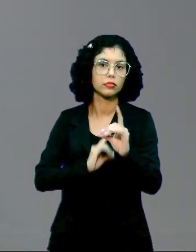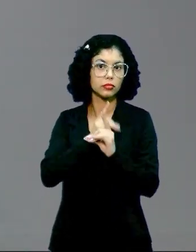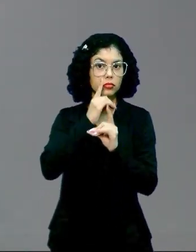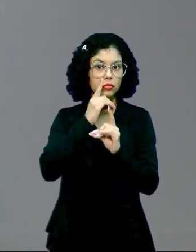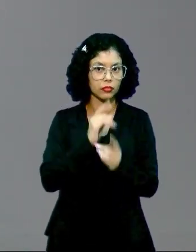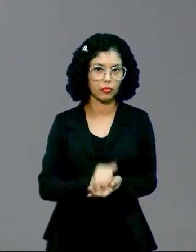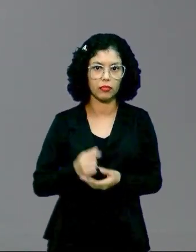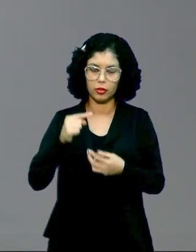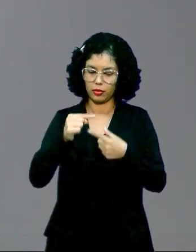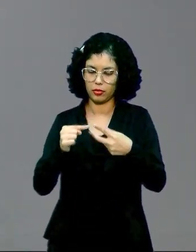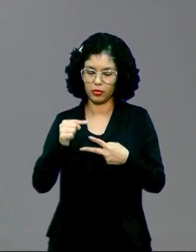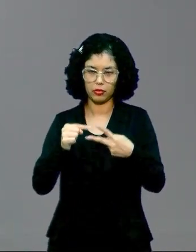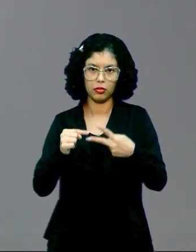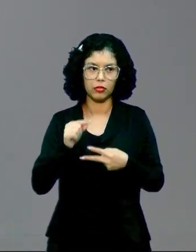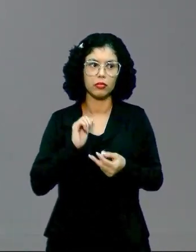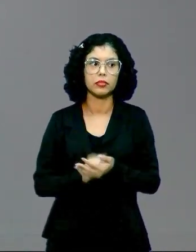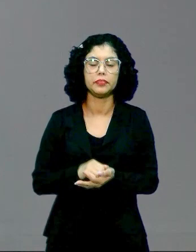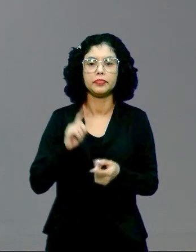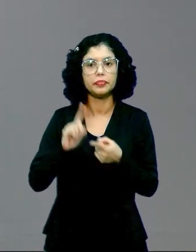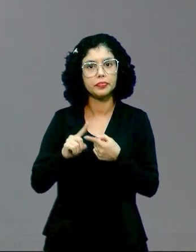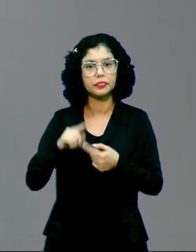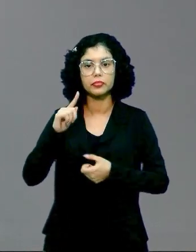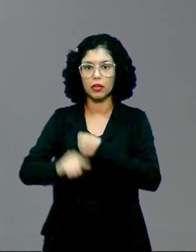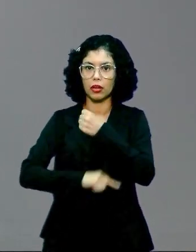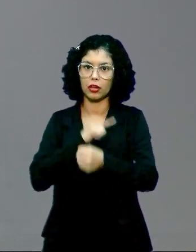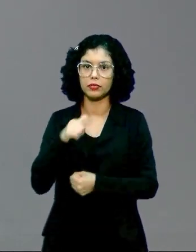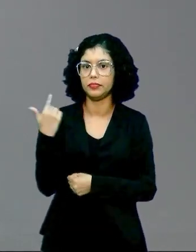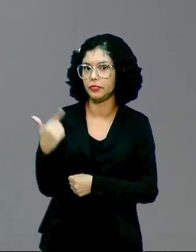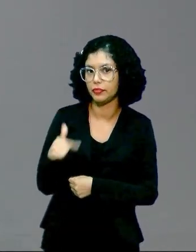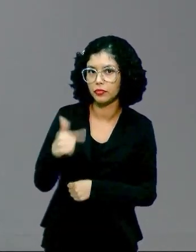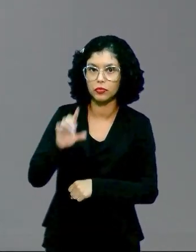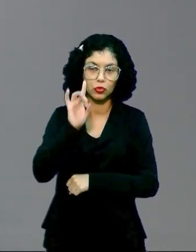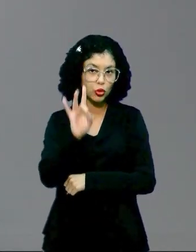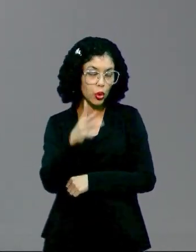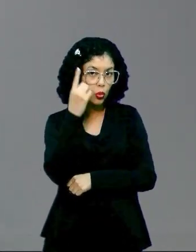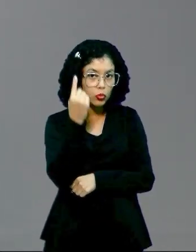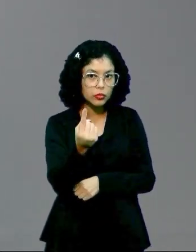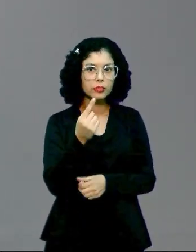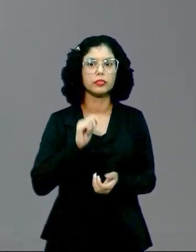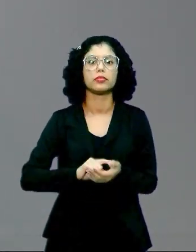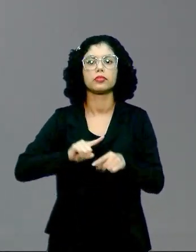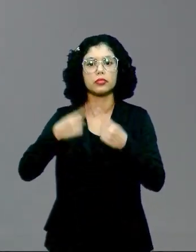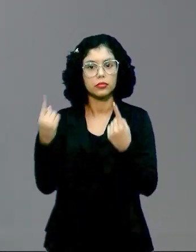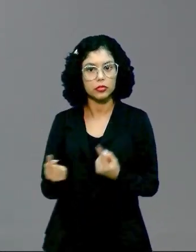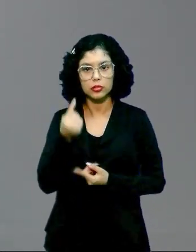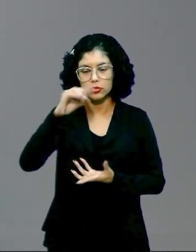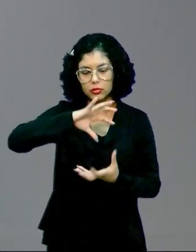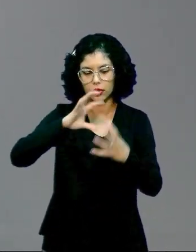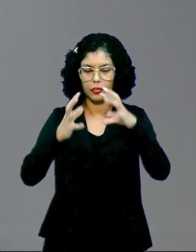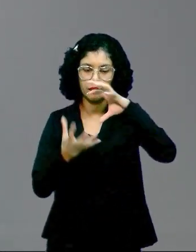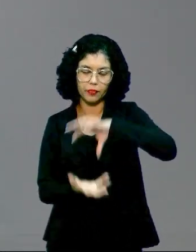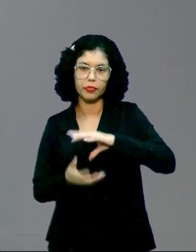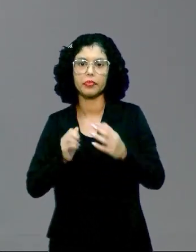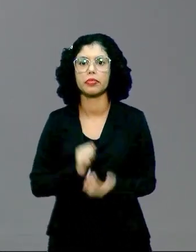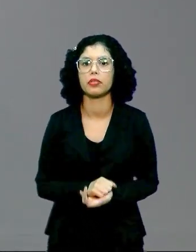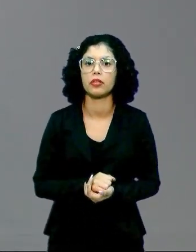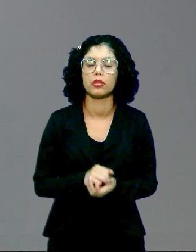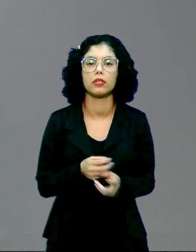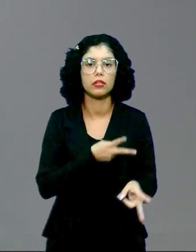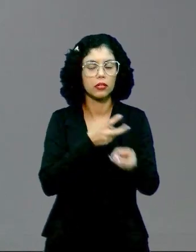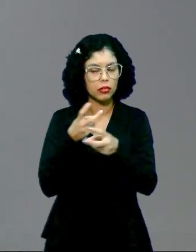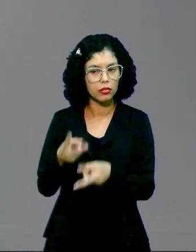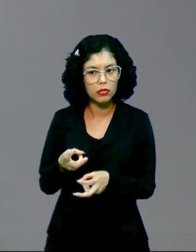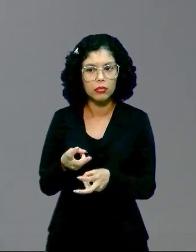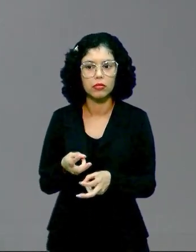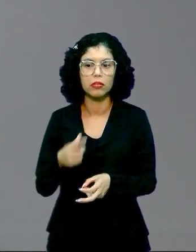de duas regiões. Então o átomo agora ele não tem mais só uma região, ele não é mais só uma esfera. Então o Rutherford fez um